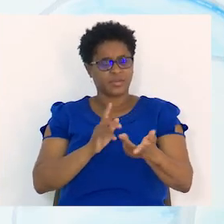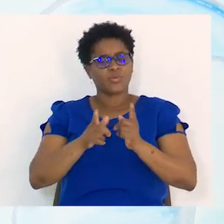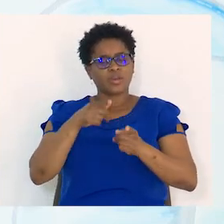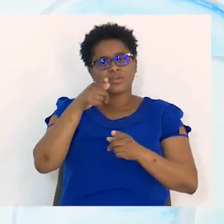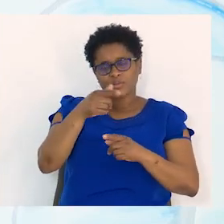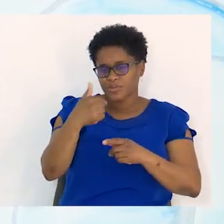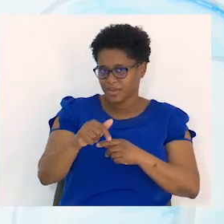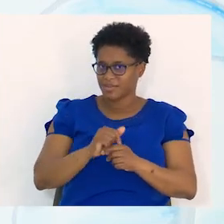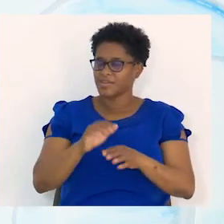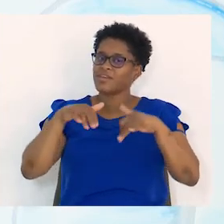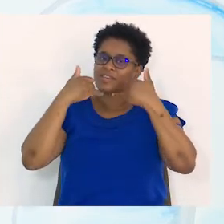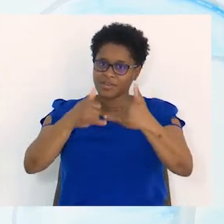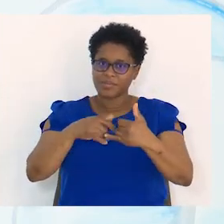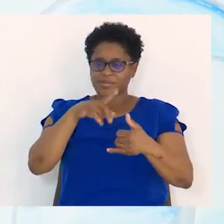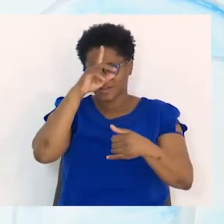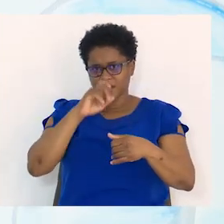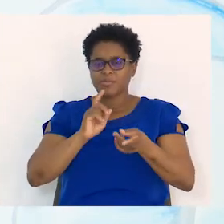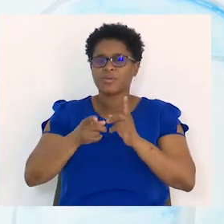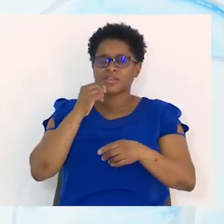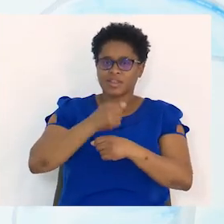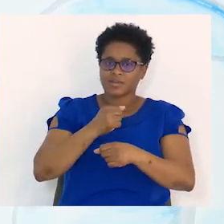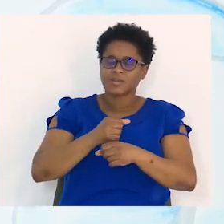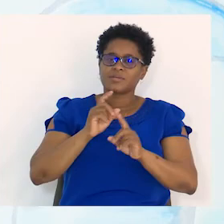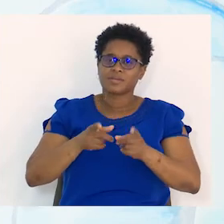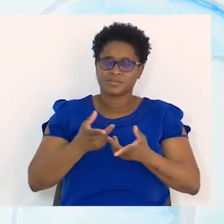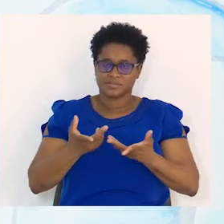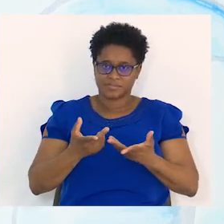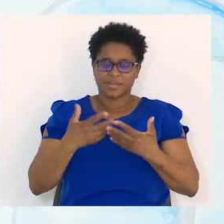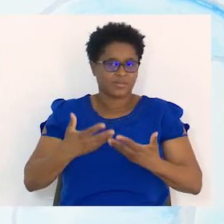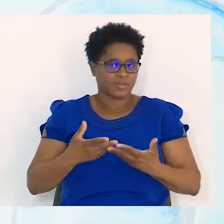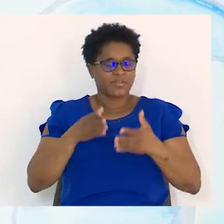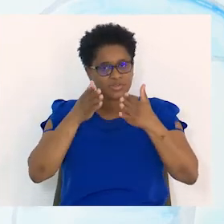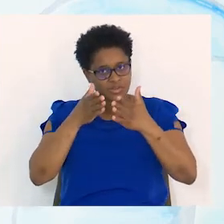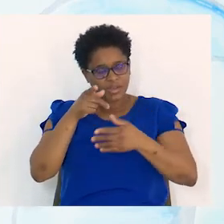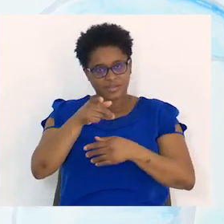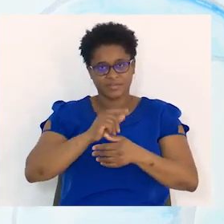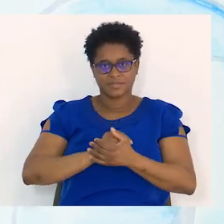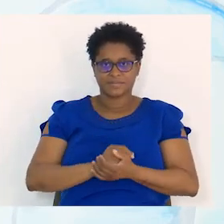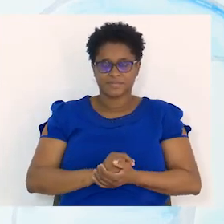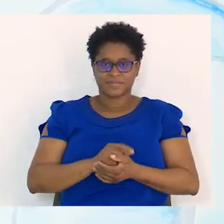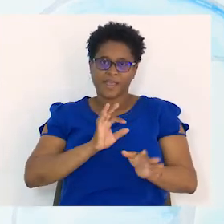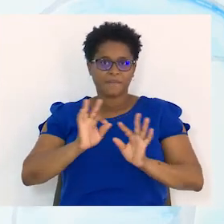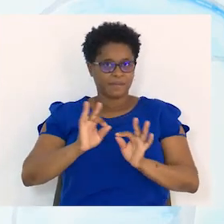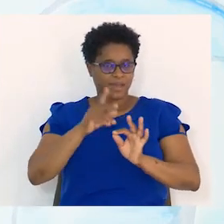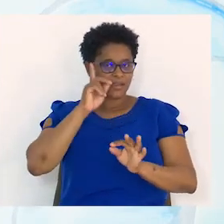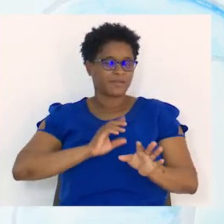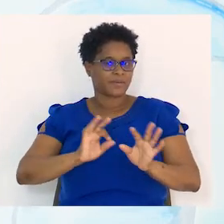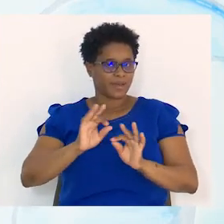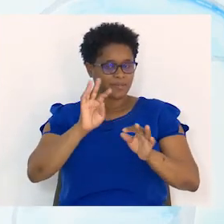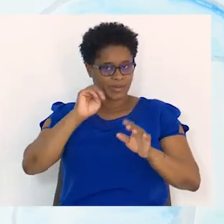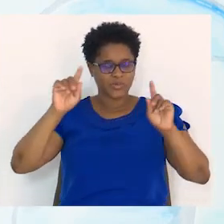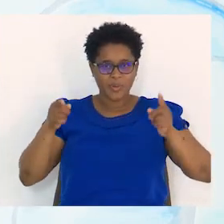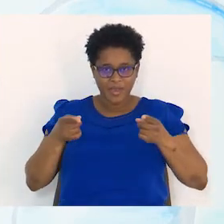o que é que tens e depois livra-te daquilo e começa a trabalhar só com a tua mente. Ir ajudar-te. Preparado, preparada para o